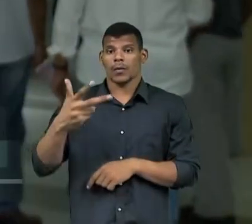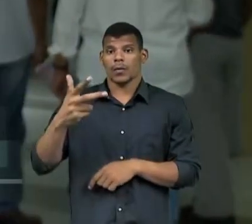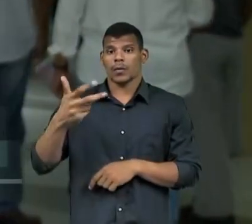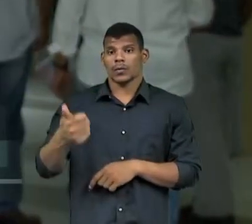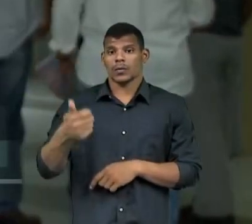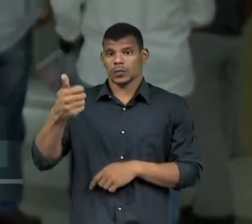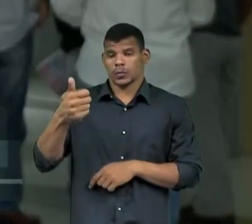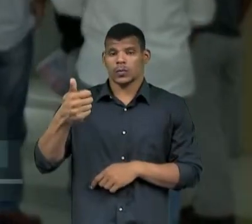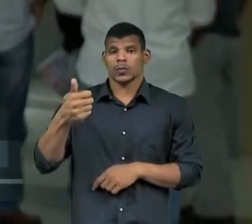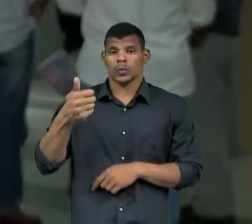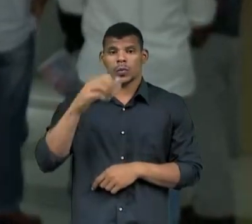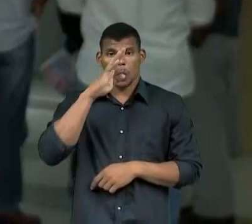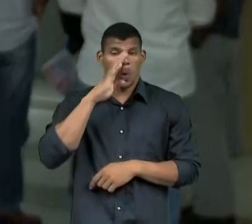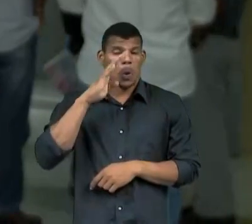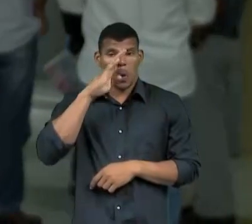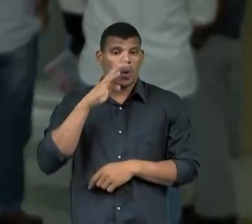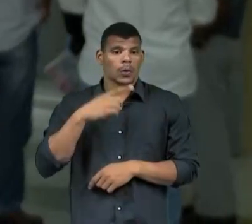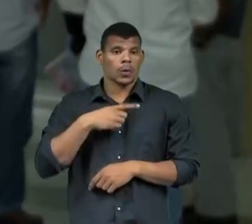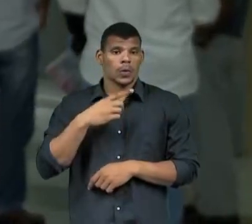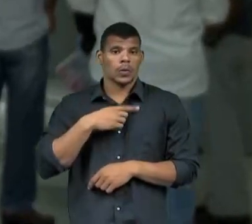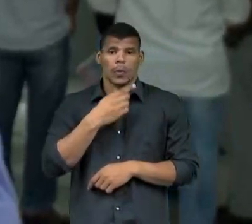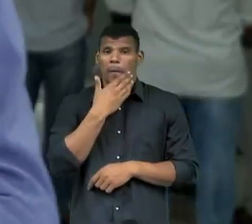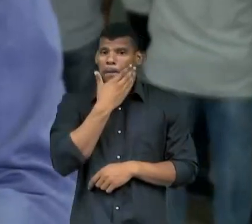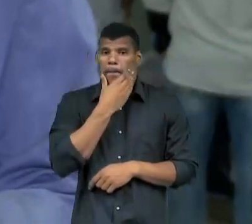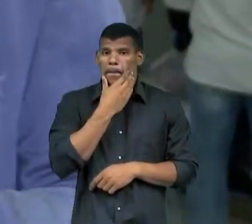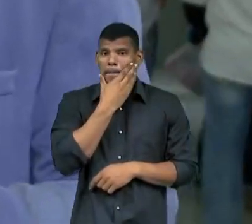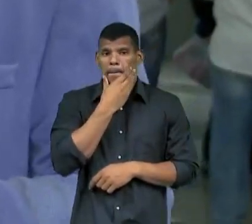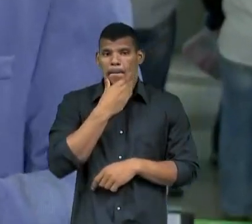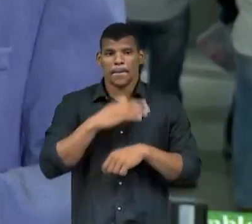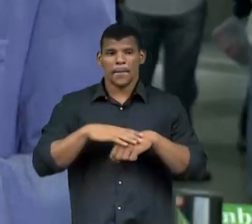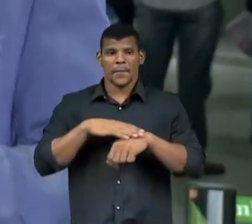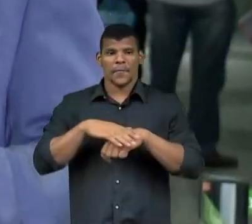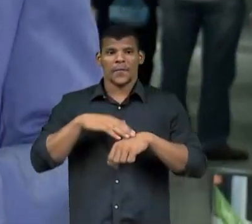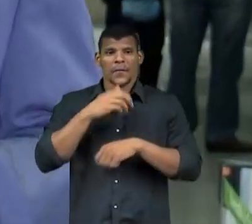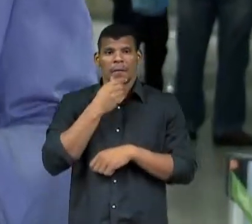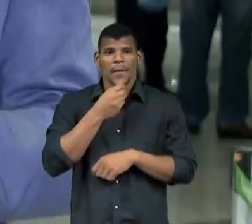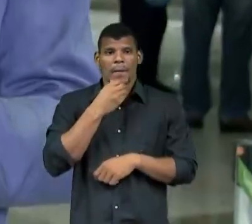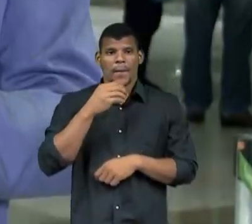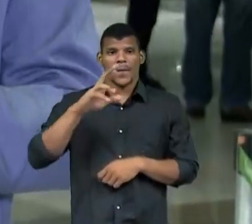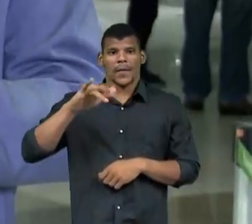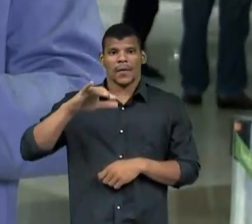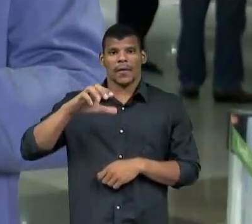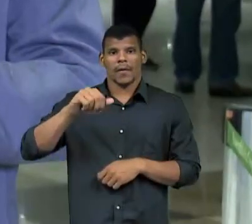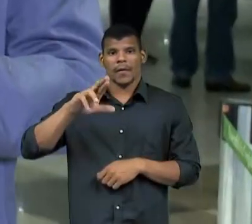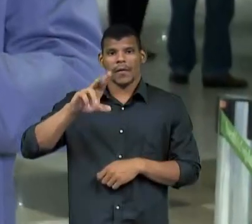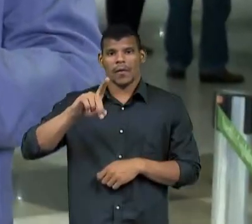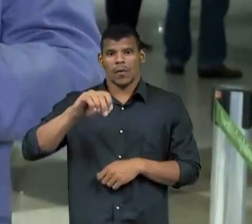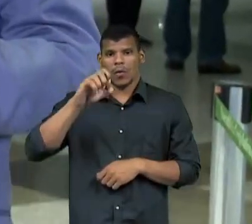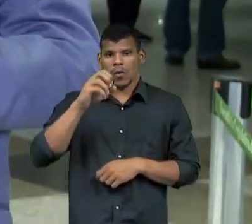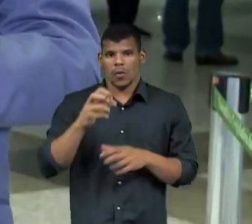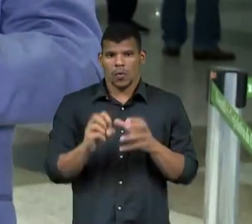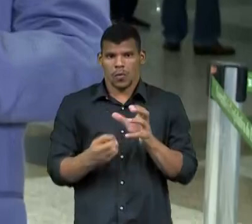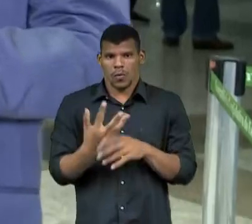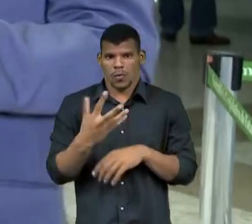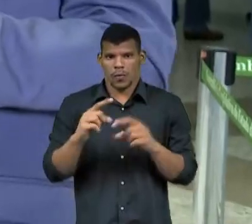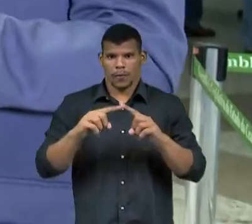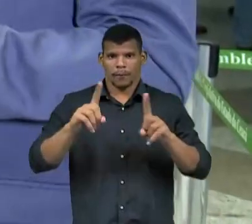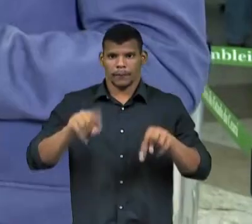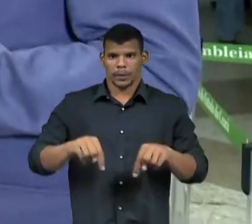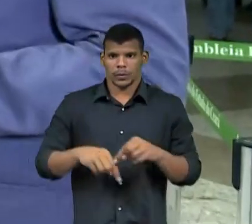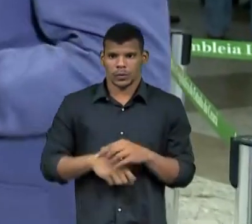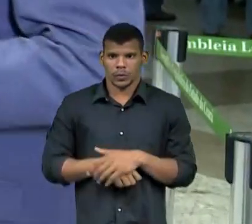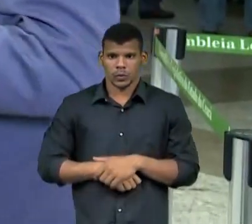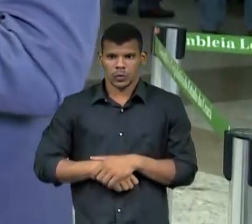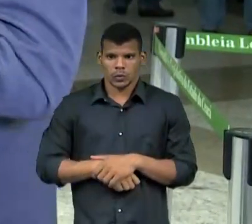evento gratuito. E eu vou conversar com o Ricardo Dreyer, que é o idealizador desse projeto Rota Ceará.